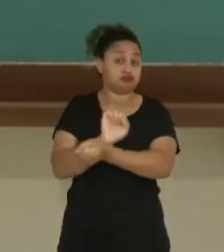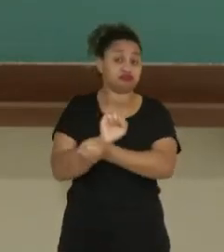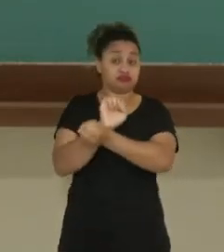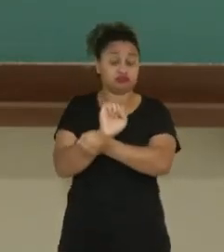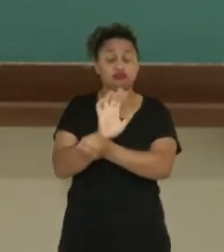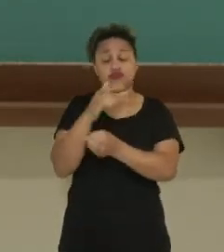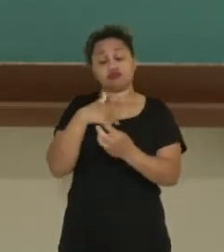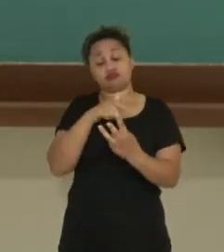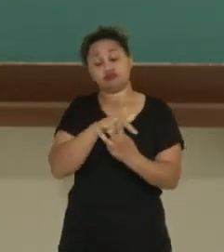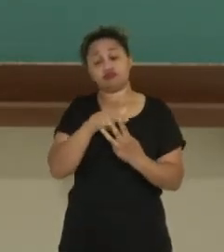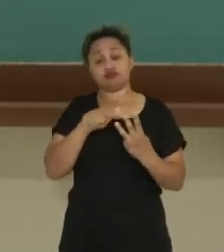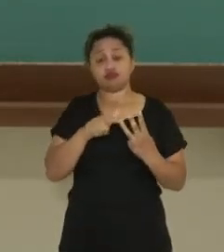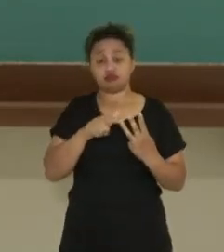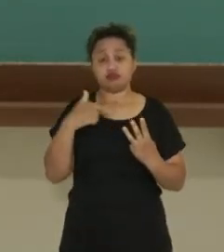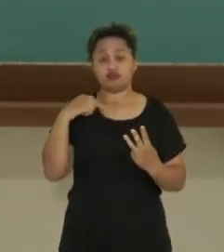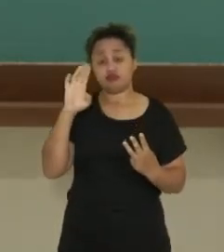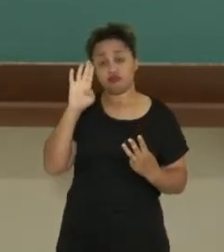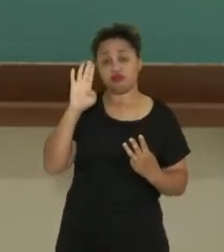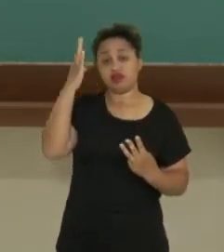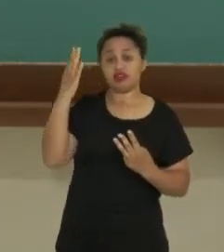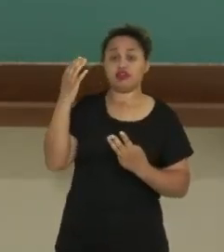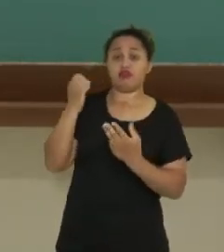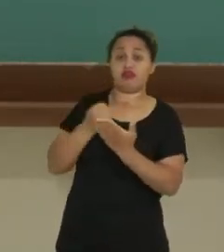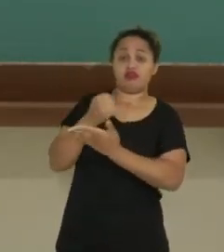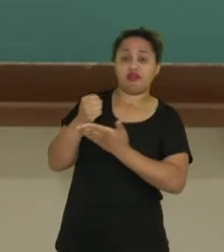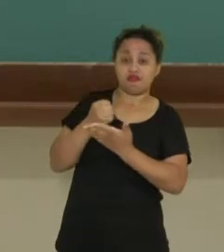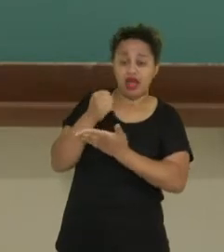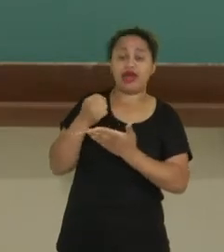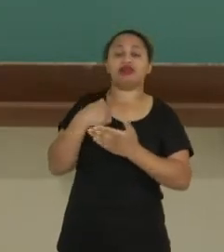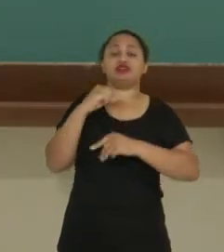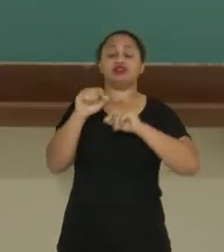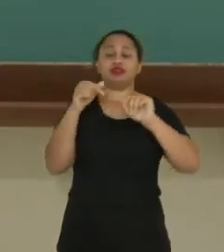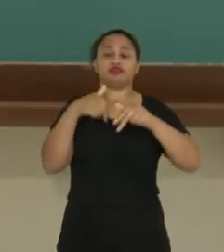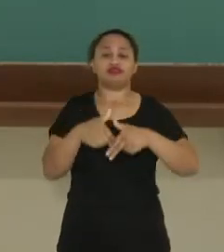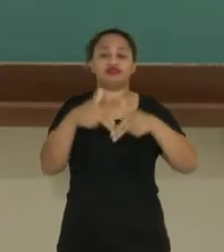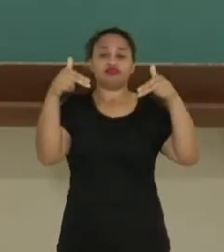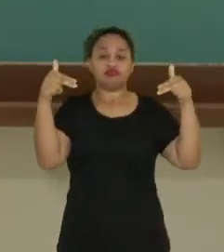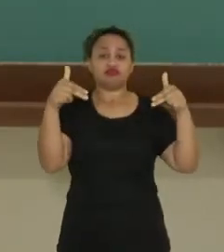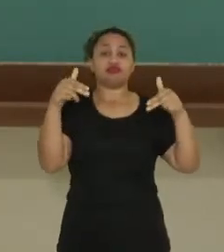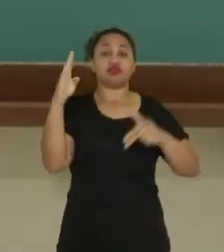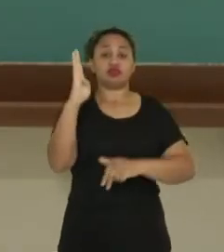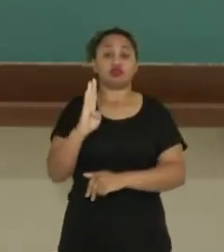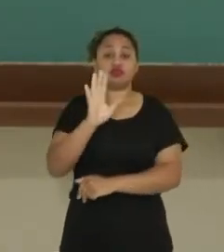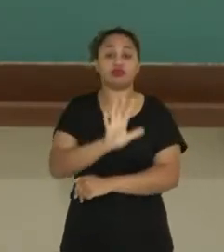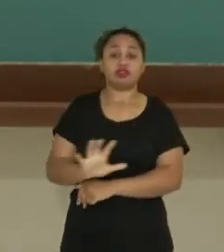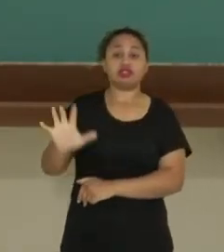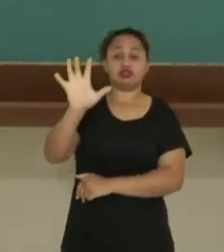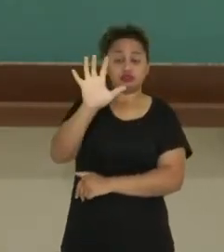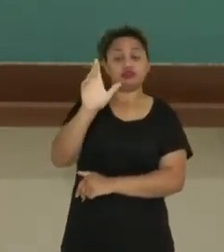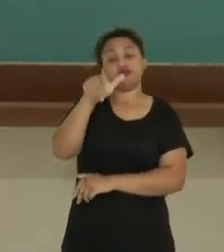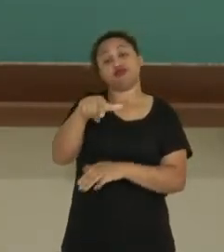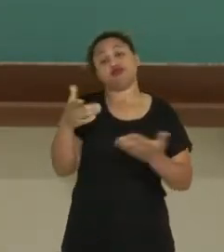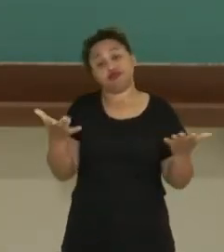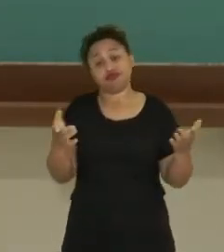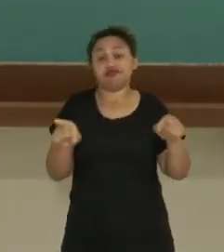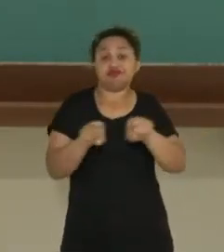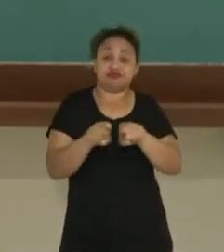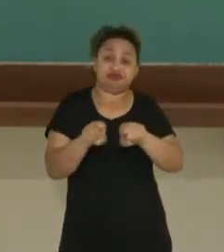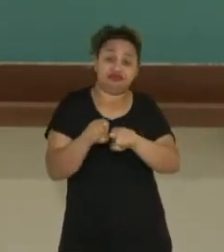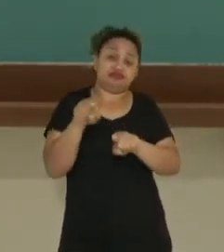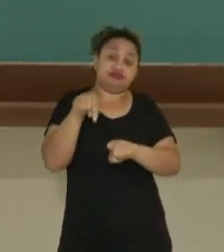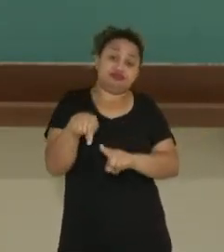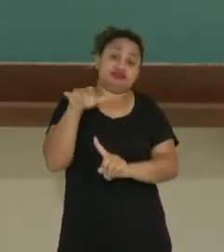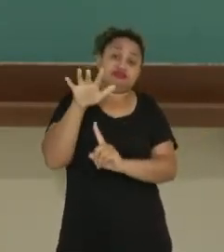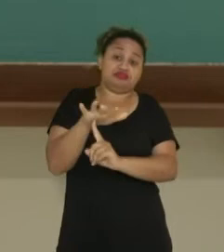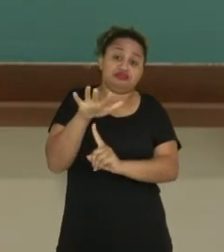né? Essas são as 3 raças que formam a base da matriz étnica do Brasil e não diferente no Paraná.